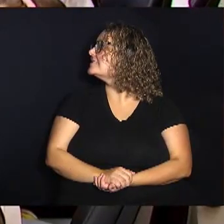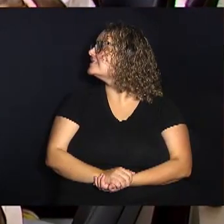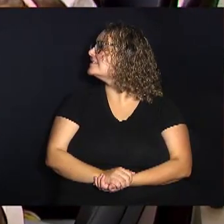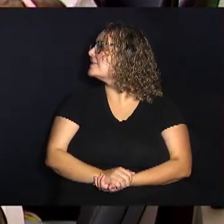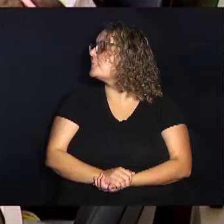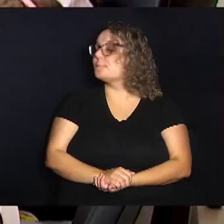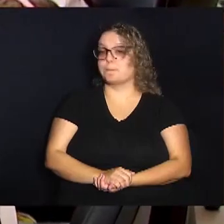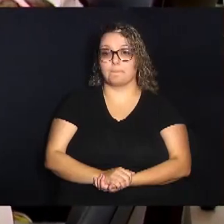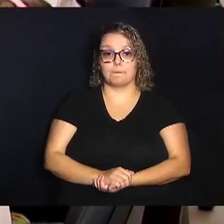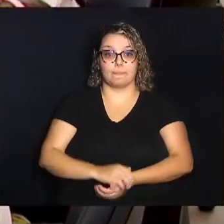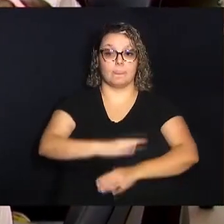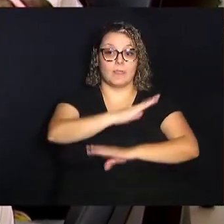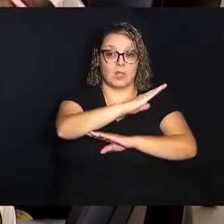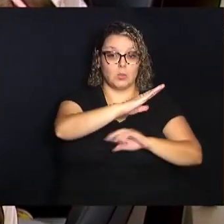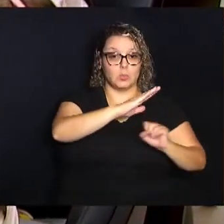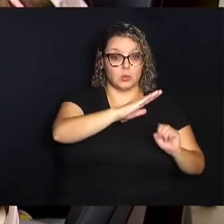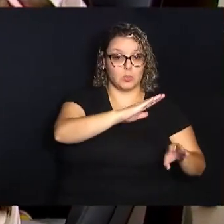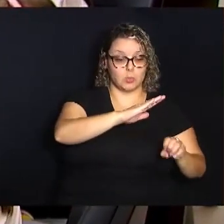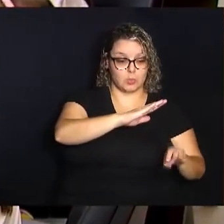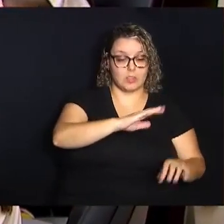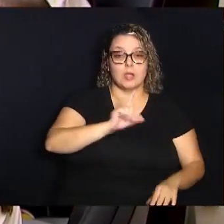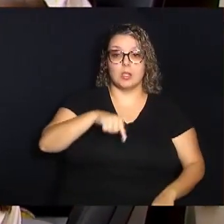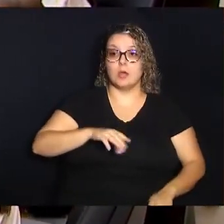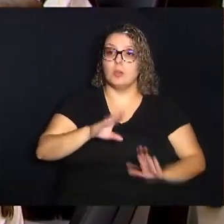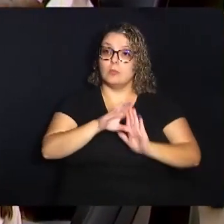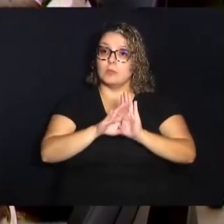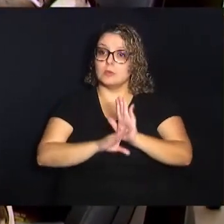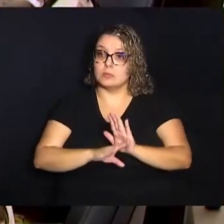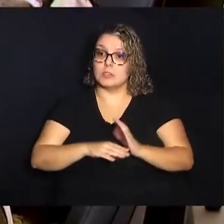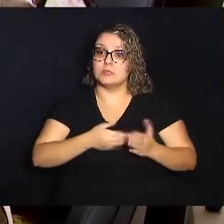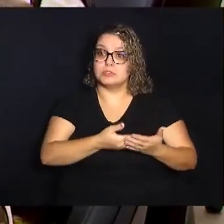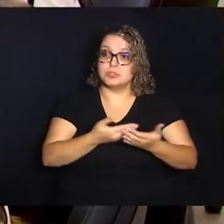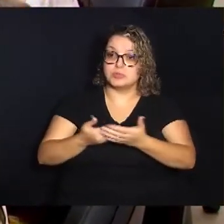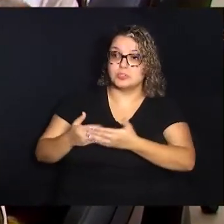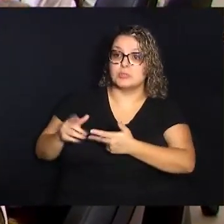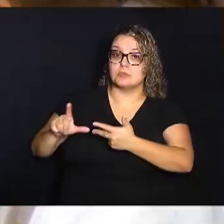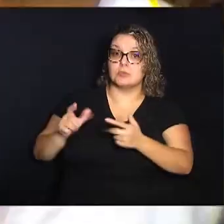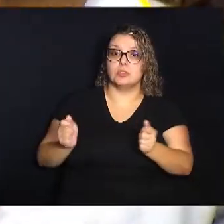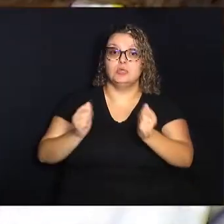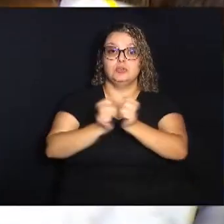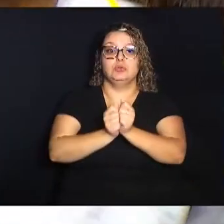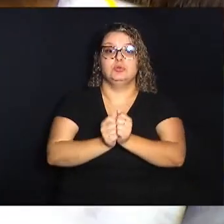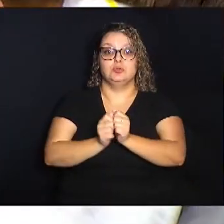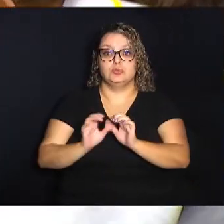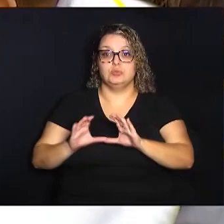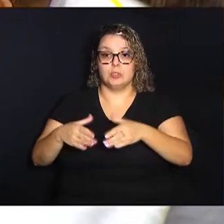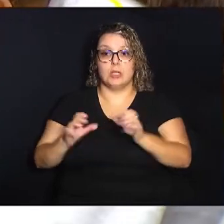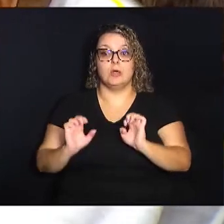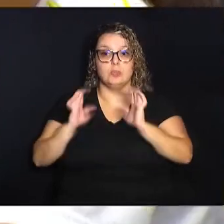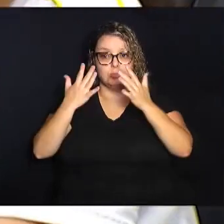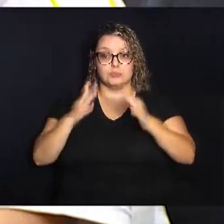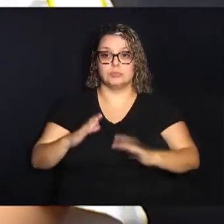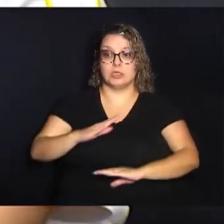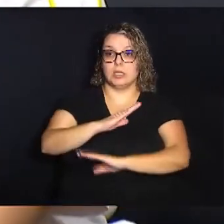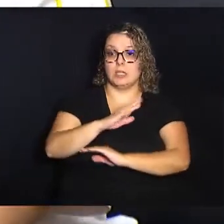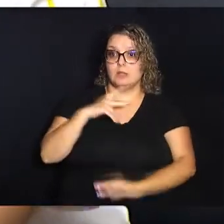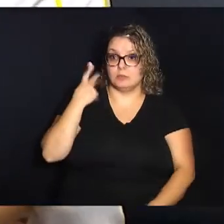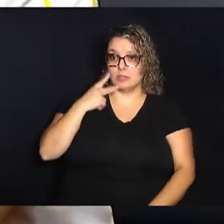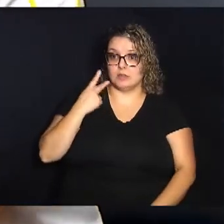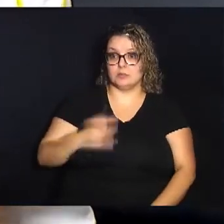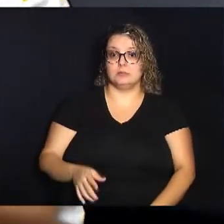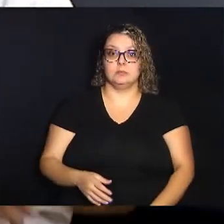O Câmara Educa é um programa da Escola do Legislativo Campineiro, em parceria com o cerimonial da Câmara de Vereadores, que